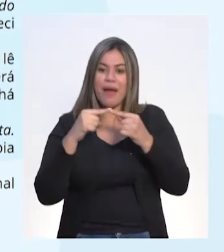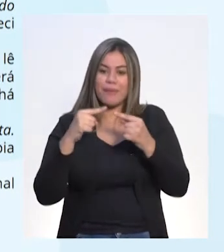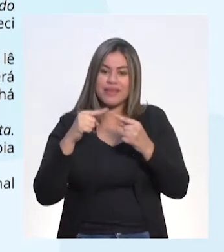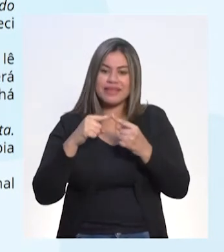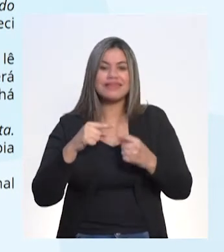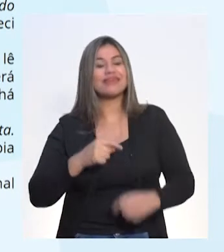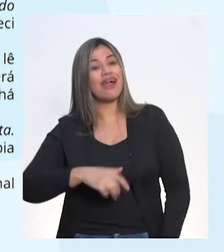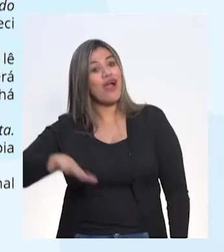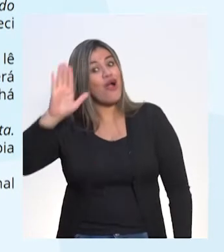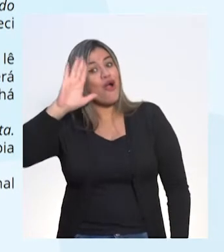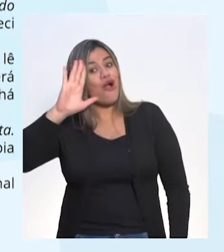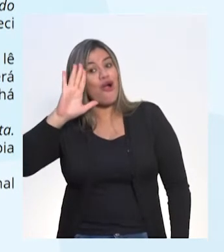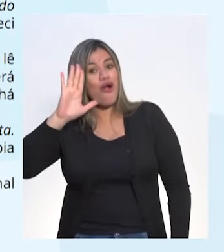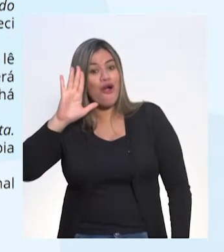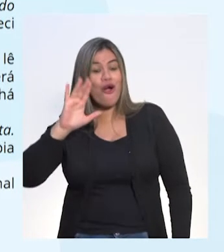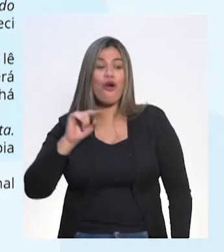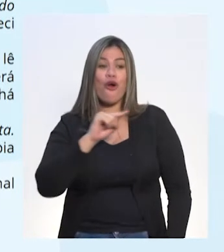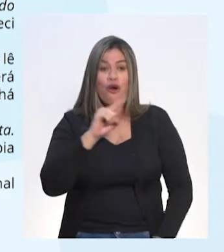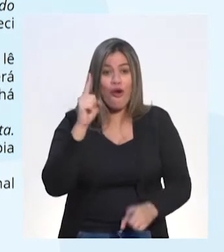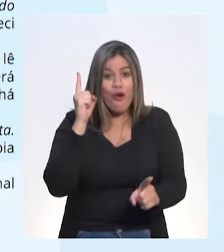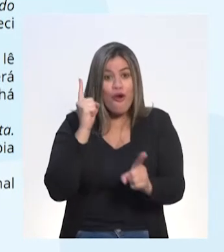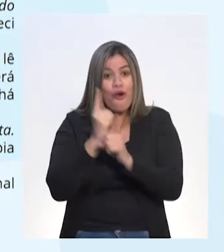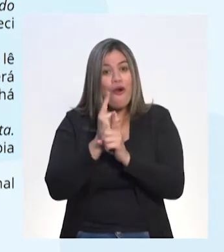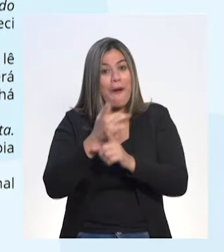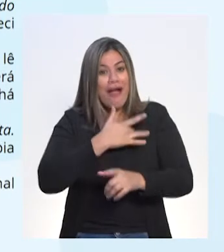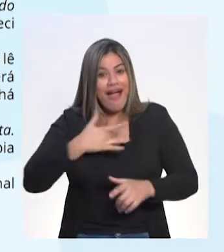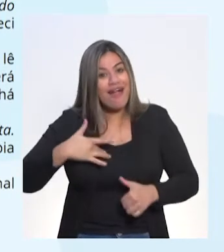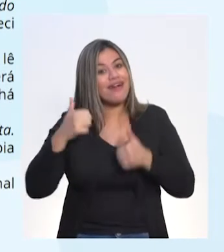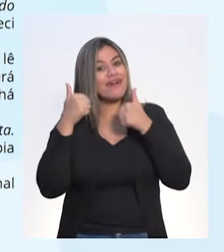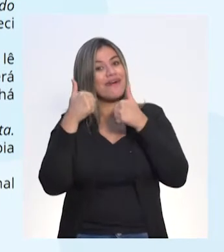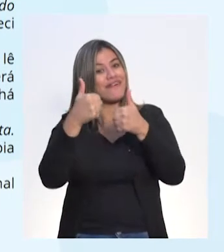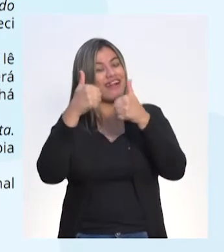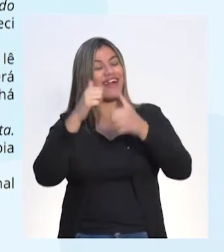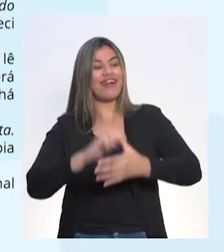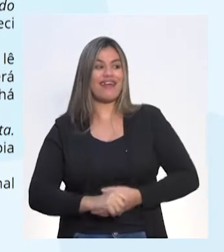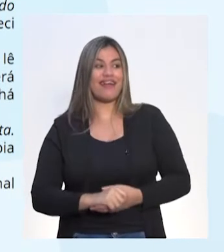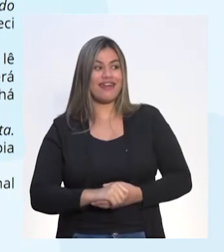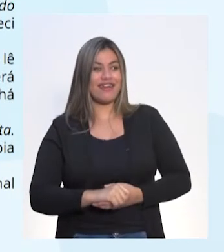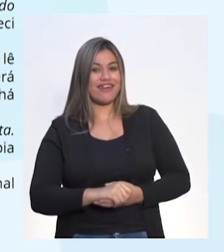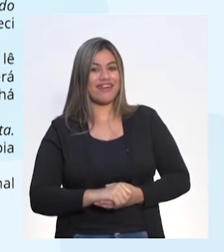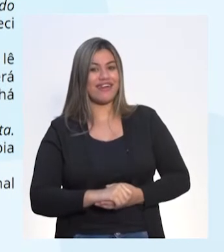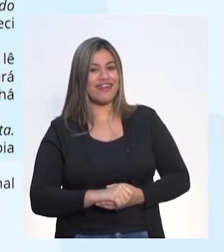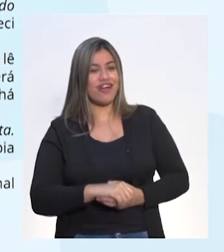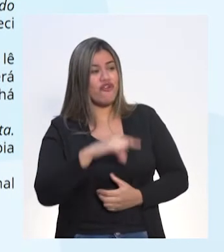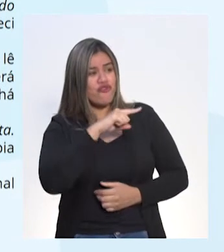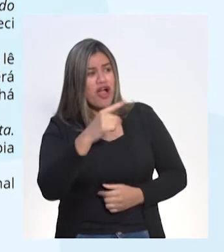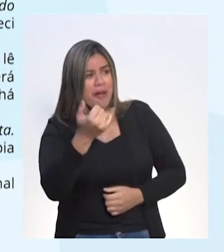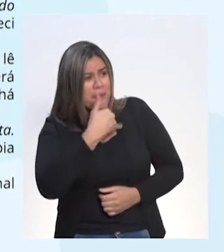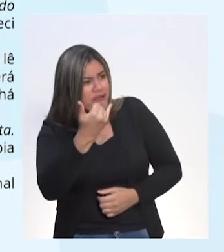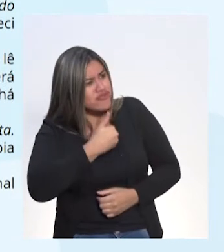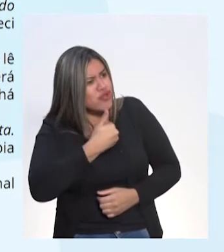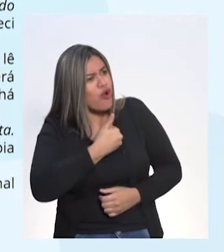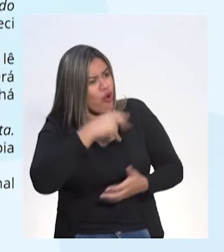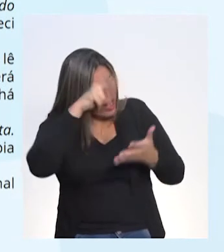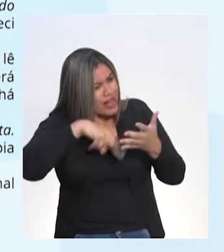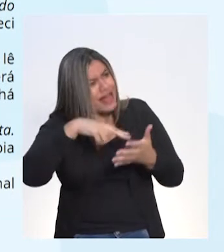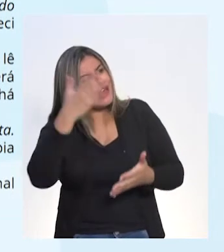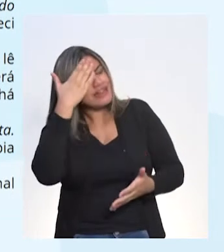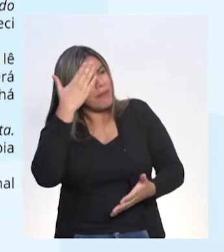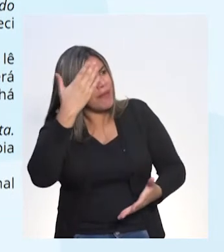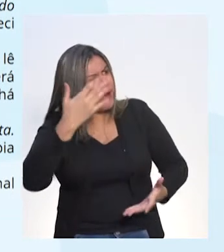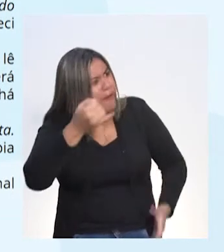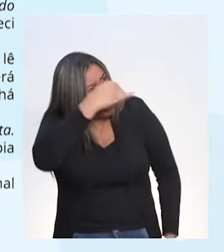Saudações. Espero que esta lhe encontre com saúde. Você tinha me dito Você tinha me dito que sabia ler, não, sua